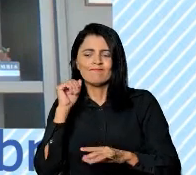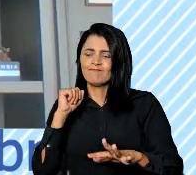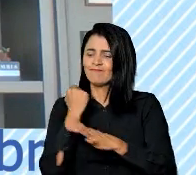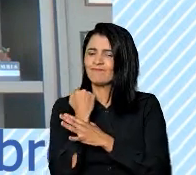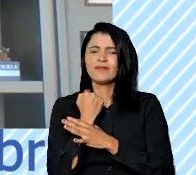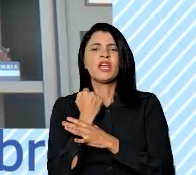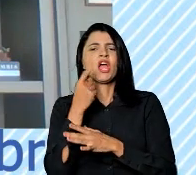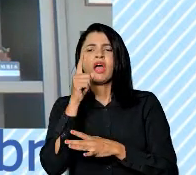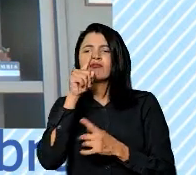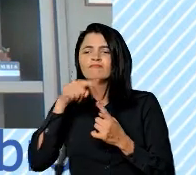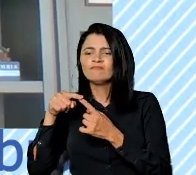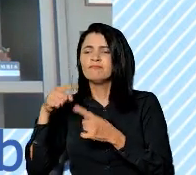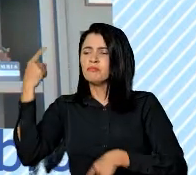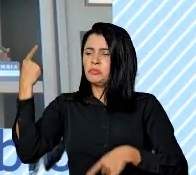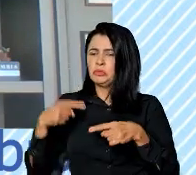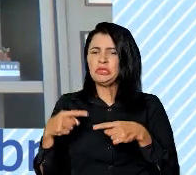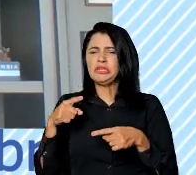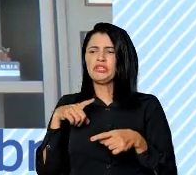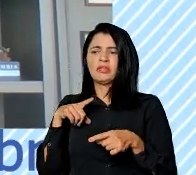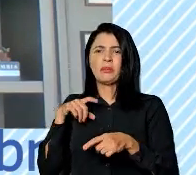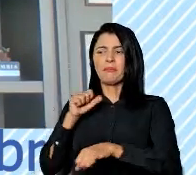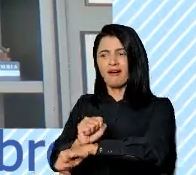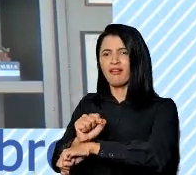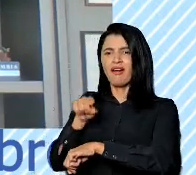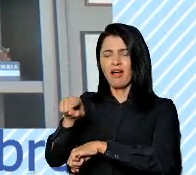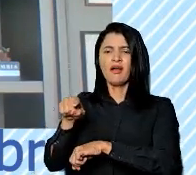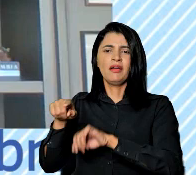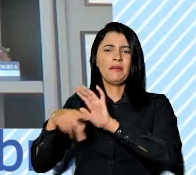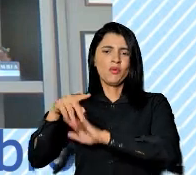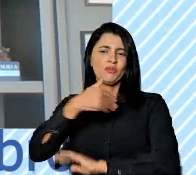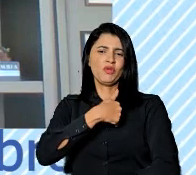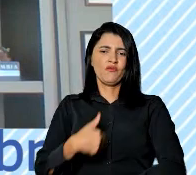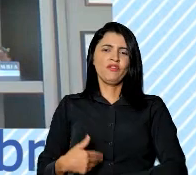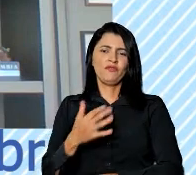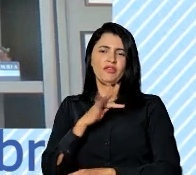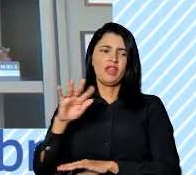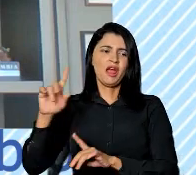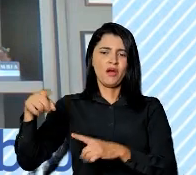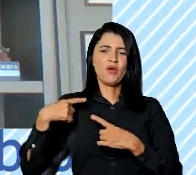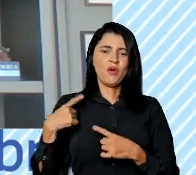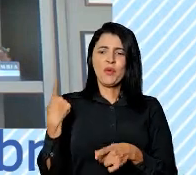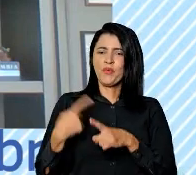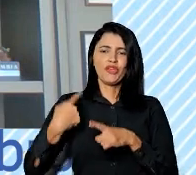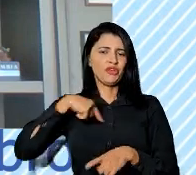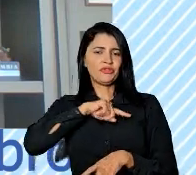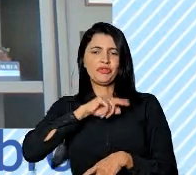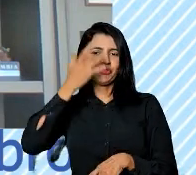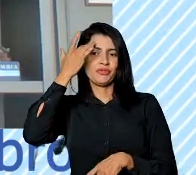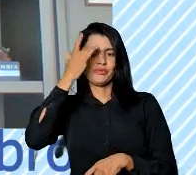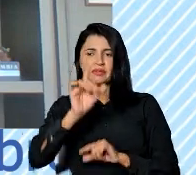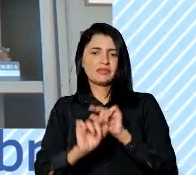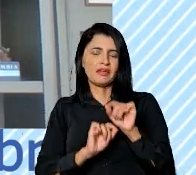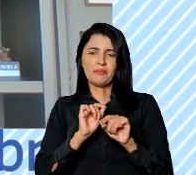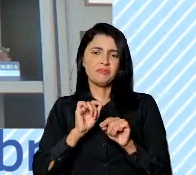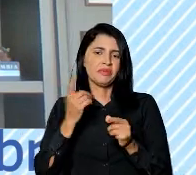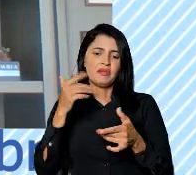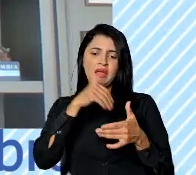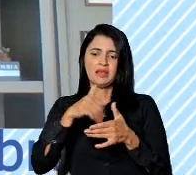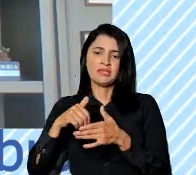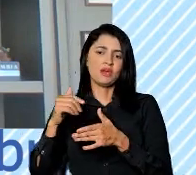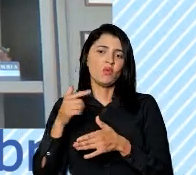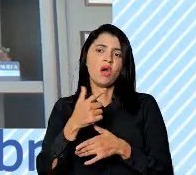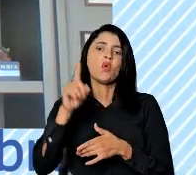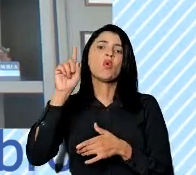qualquer tipo de política nefasta que parta do governo federal, porque não saberemos o que será as próximas eleições.